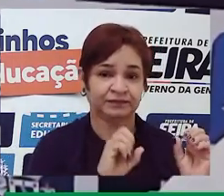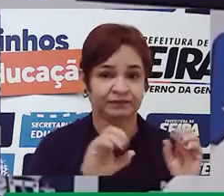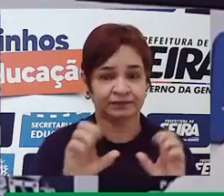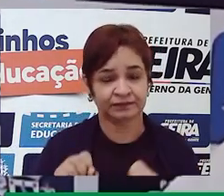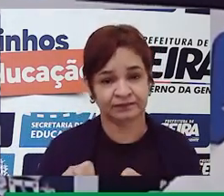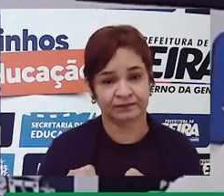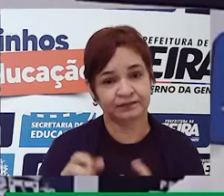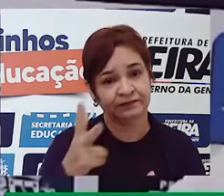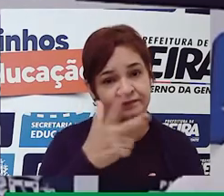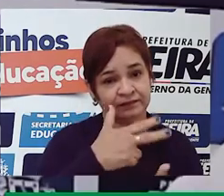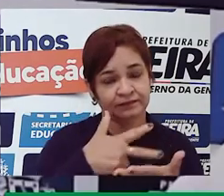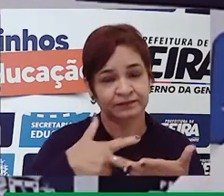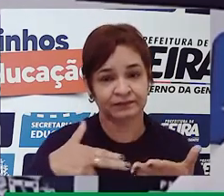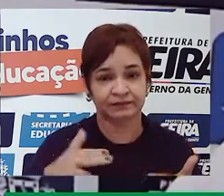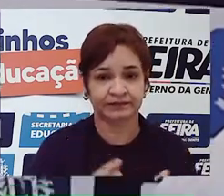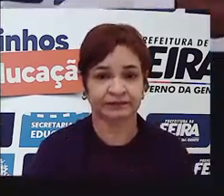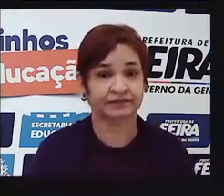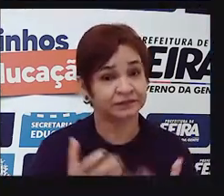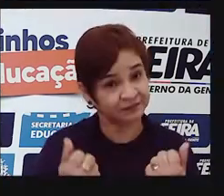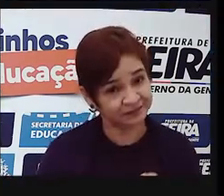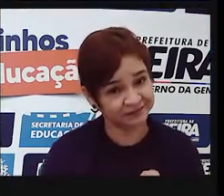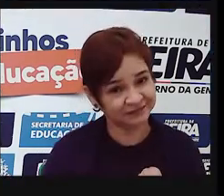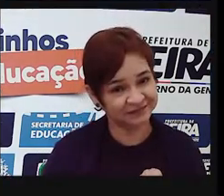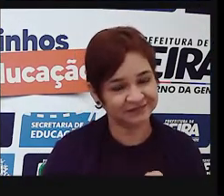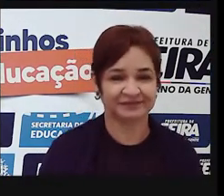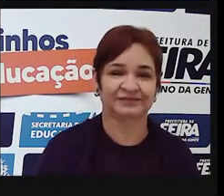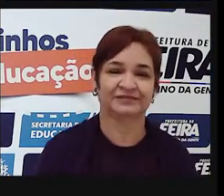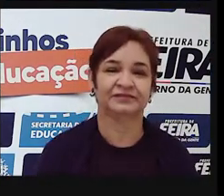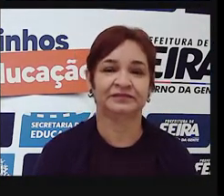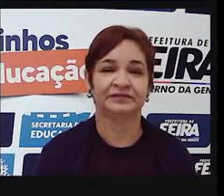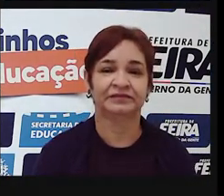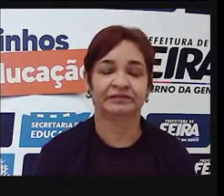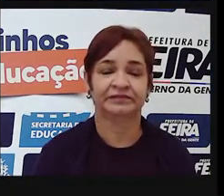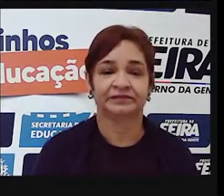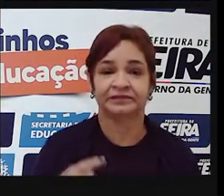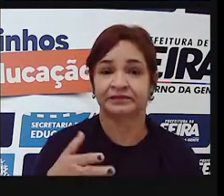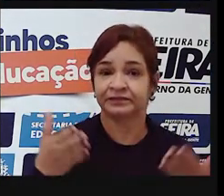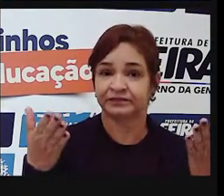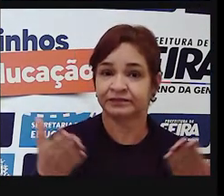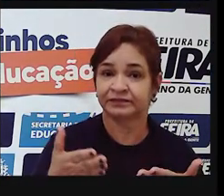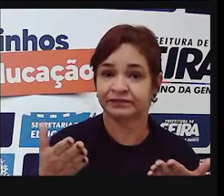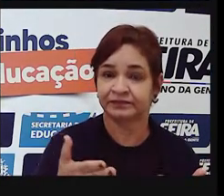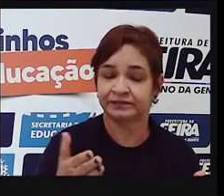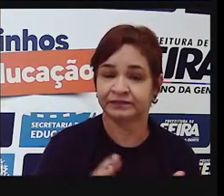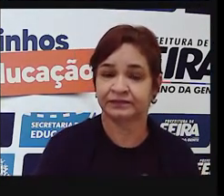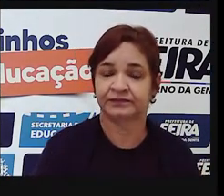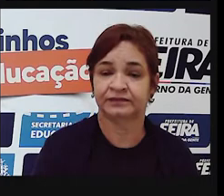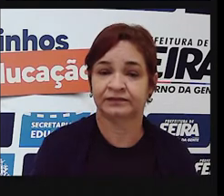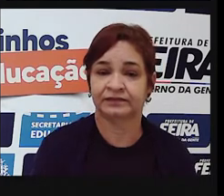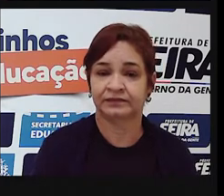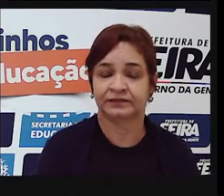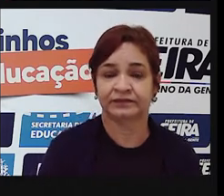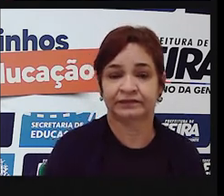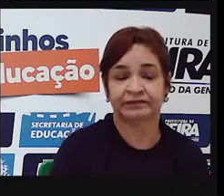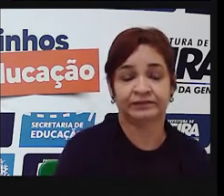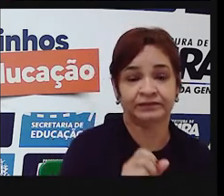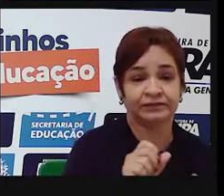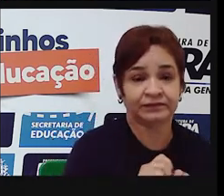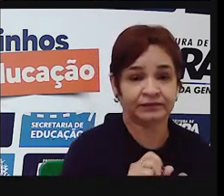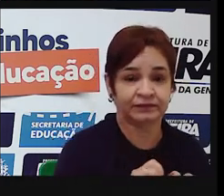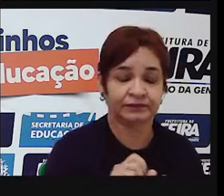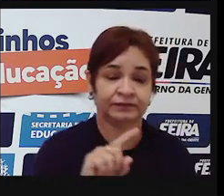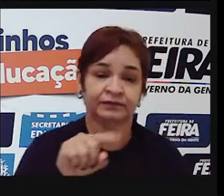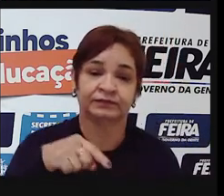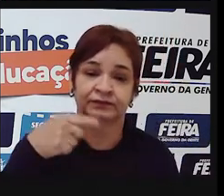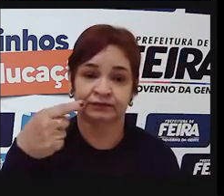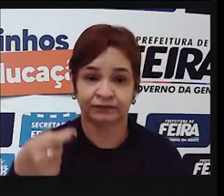de artes. Vamos lá? Essa aula não foi feita só por mim, mas foi feita também pela